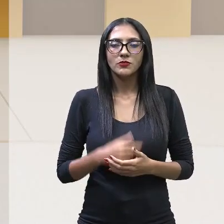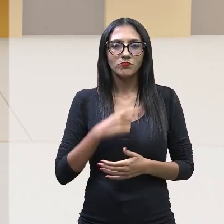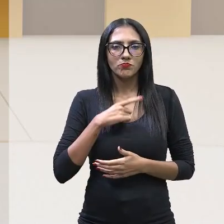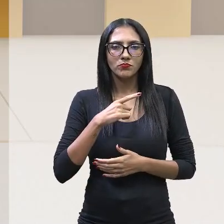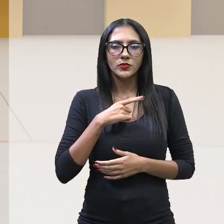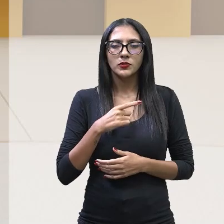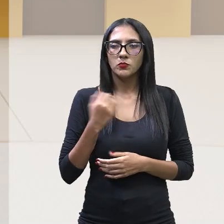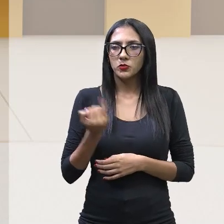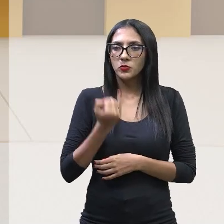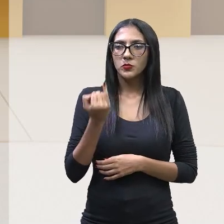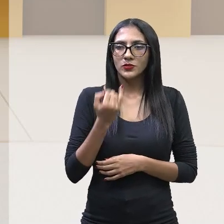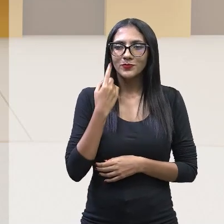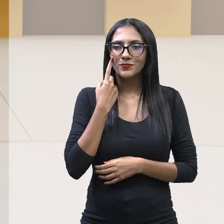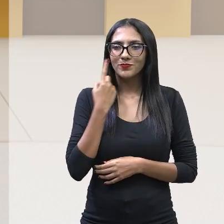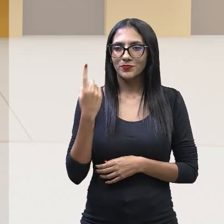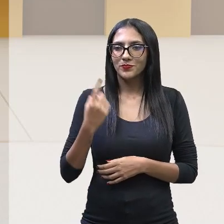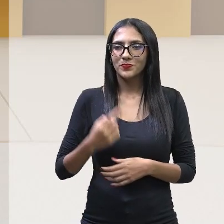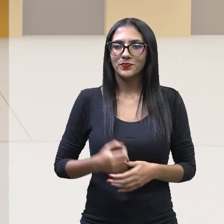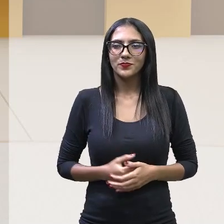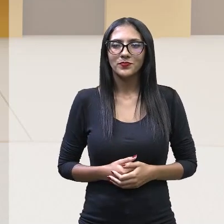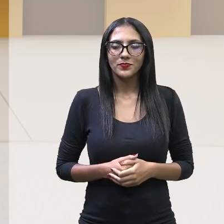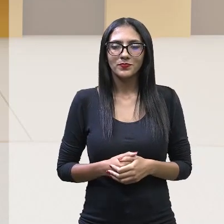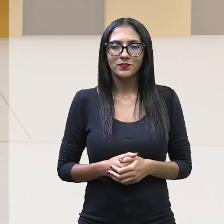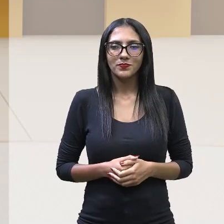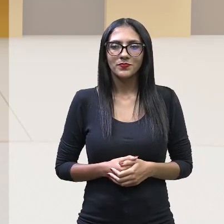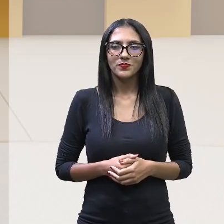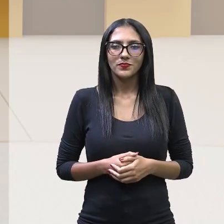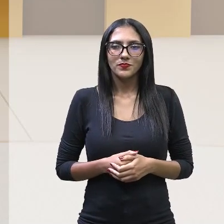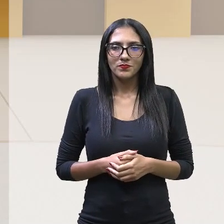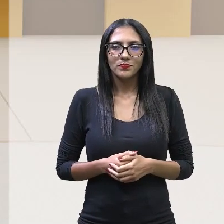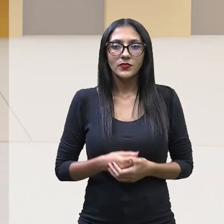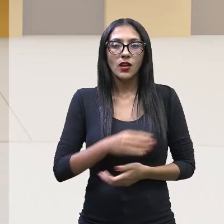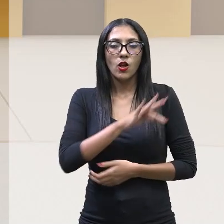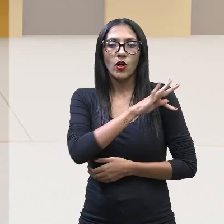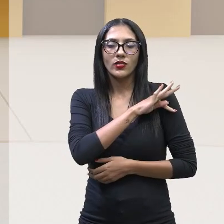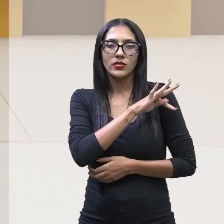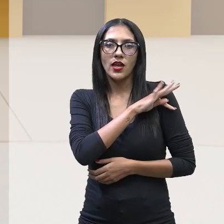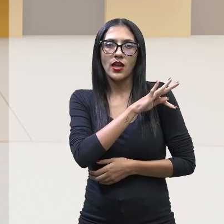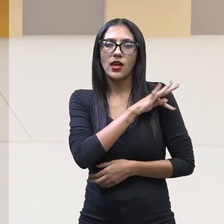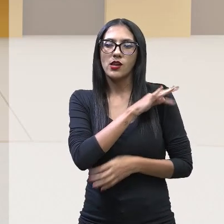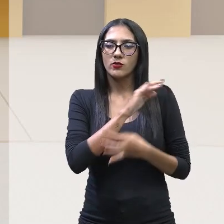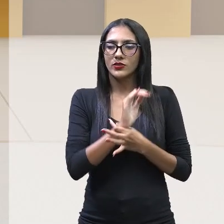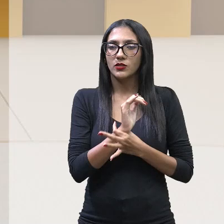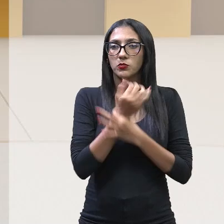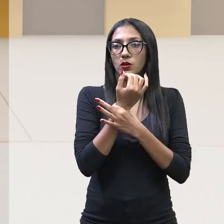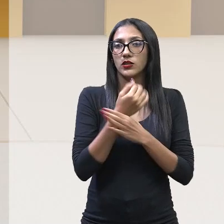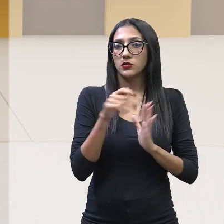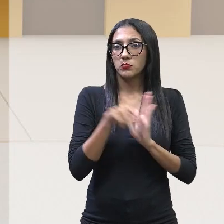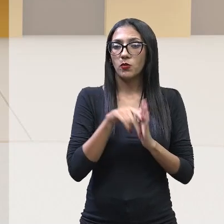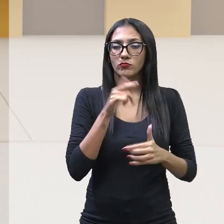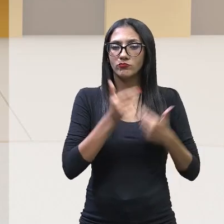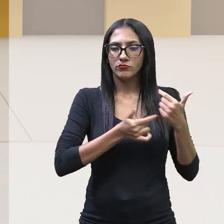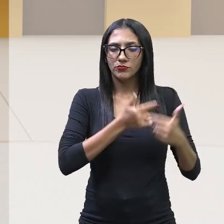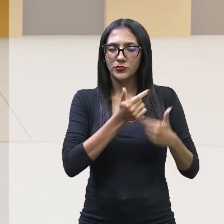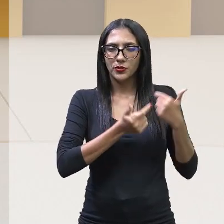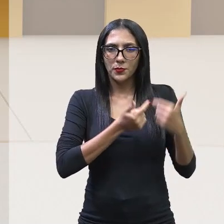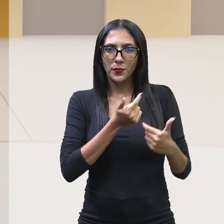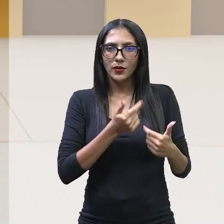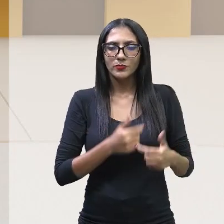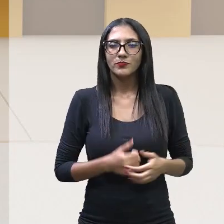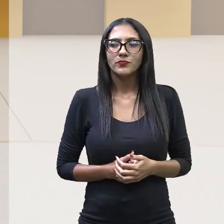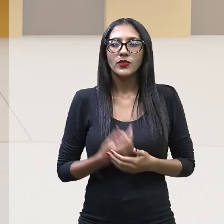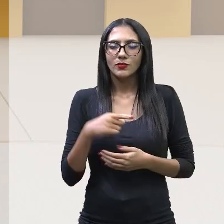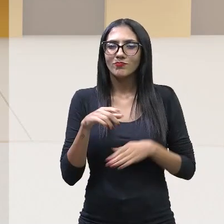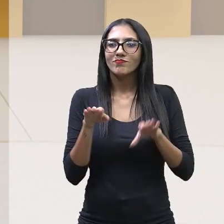E não, vou mostrar para você. Qual é essa mesmo, hein? Olha só, técnico em segurança do trabalho. É uma ocupação que também